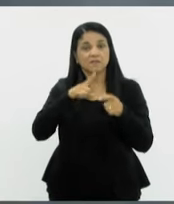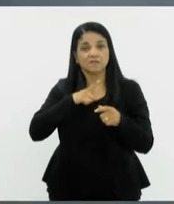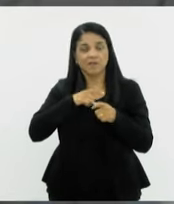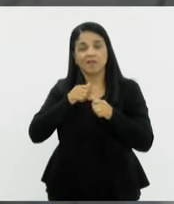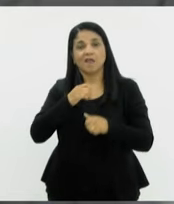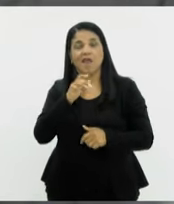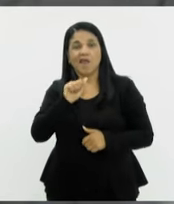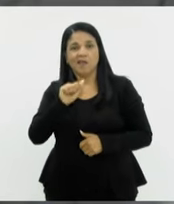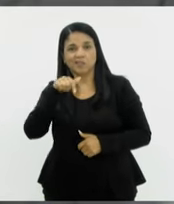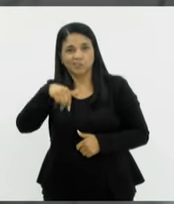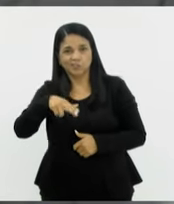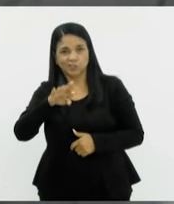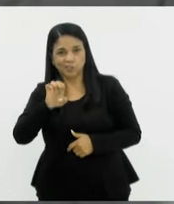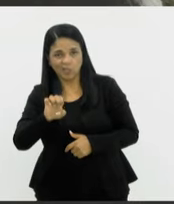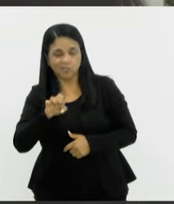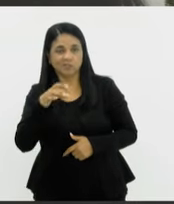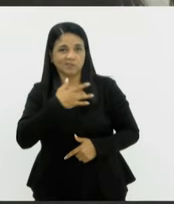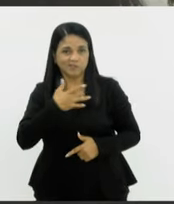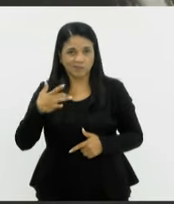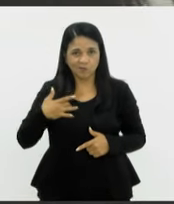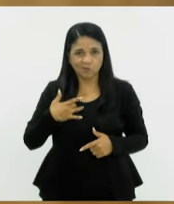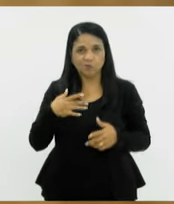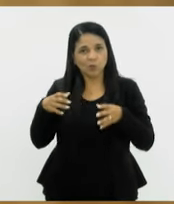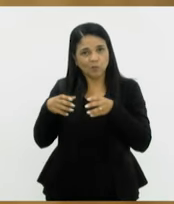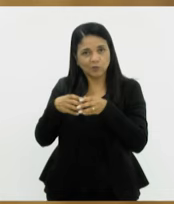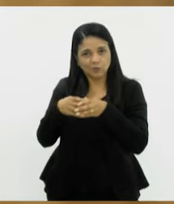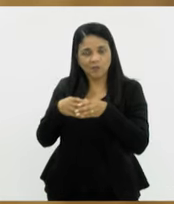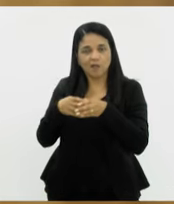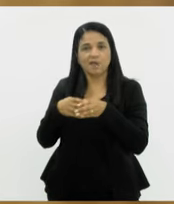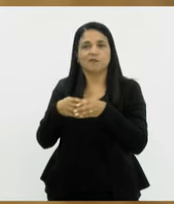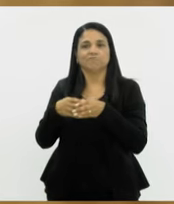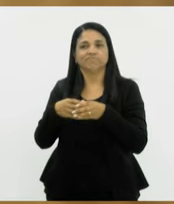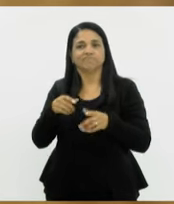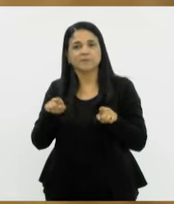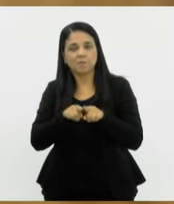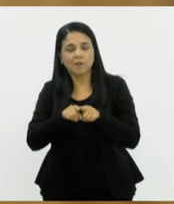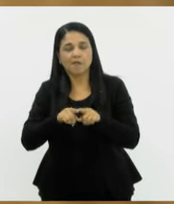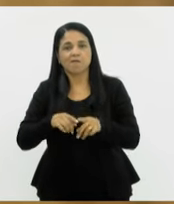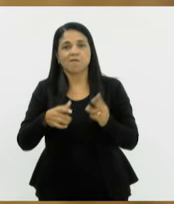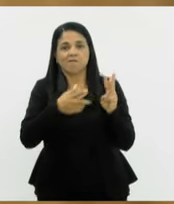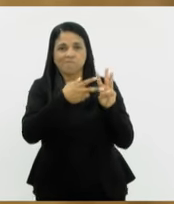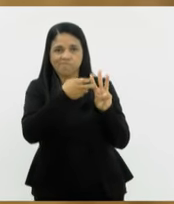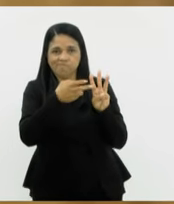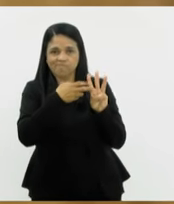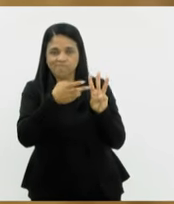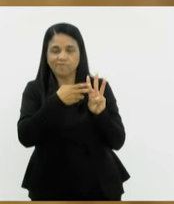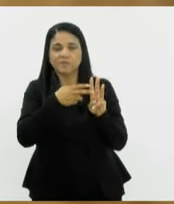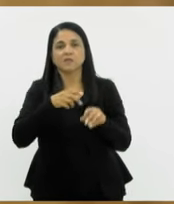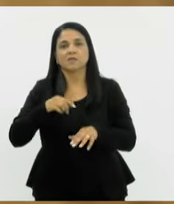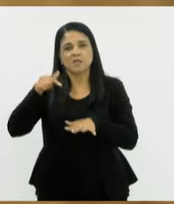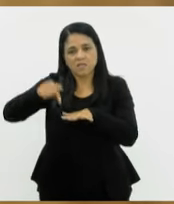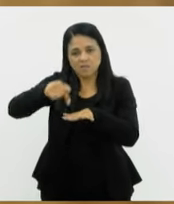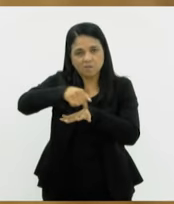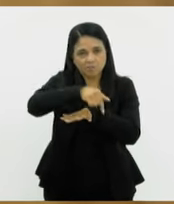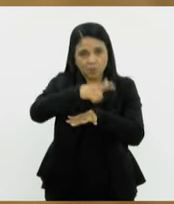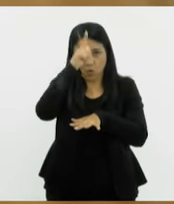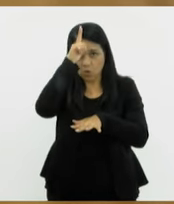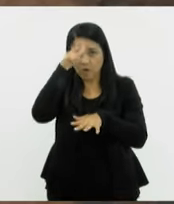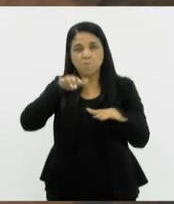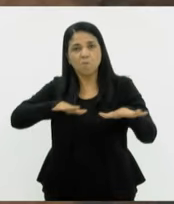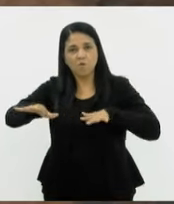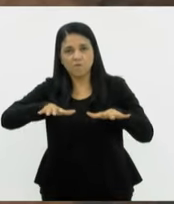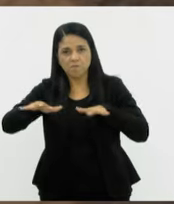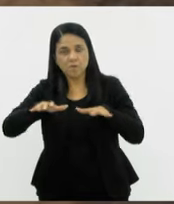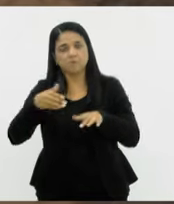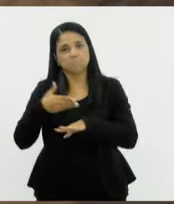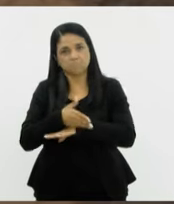de saúde, lideranças comunitárias, caciques e mulheres quilombolas, que fizeram parte de movimentos e instituições que ajudaram a